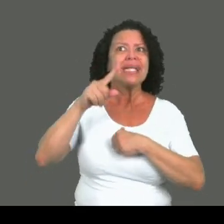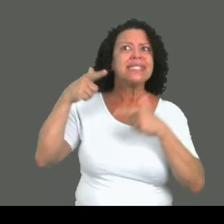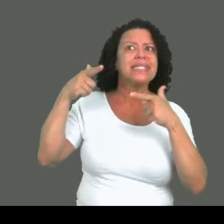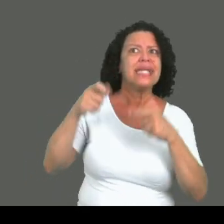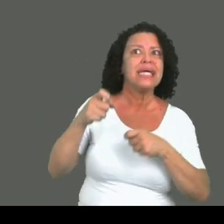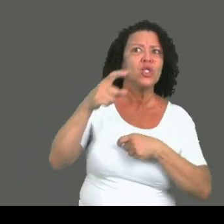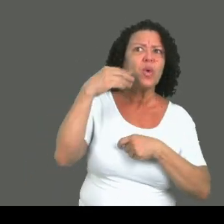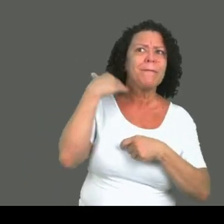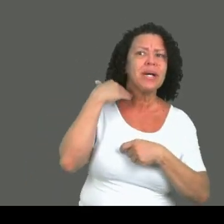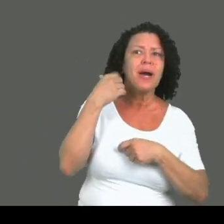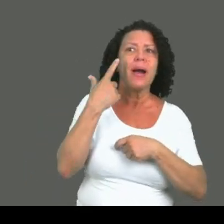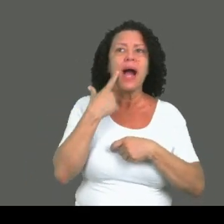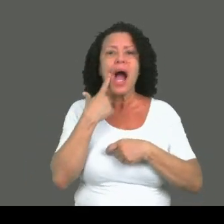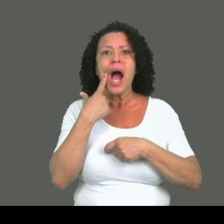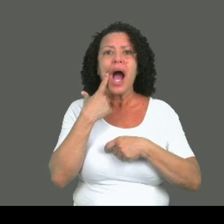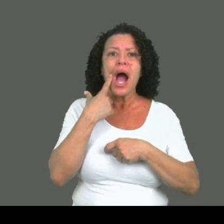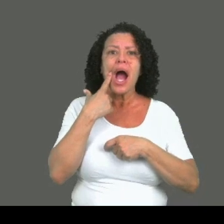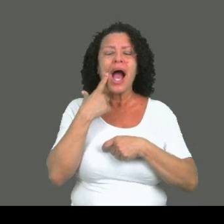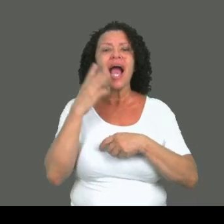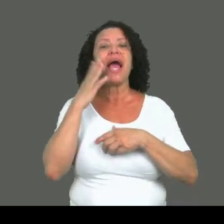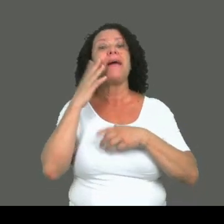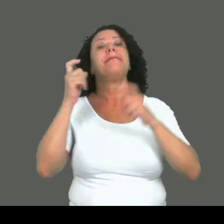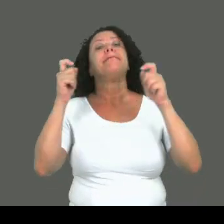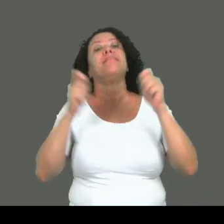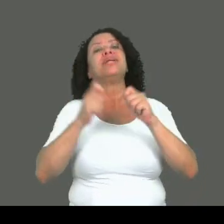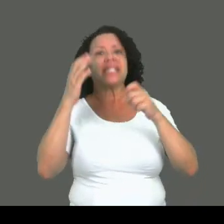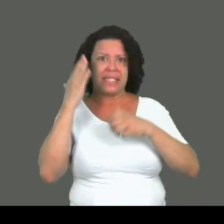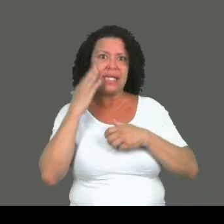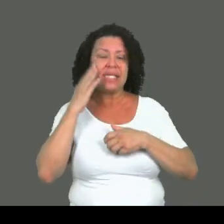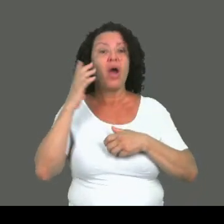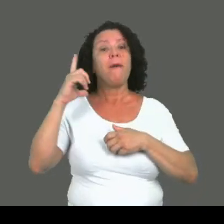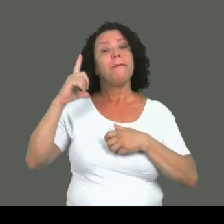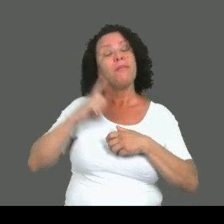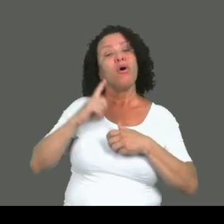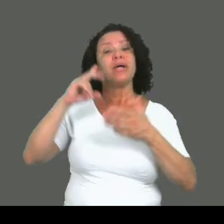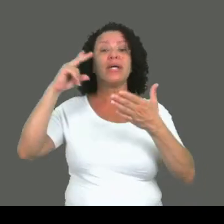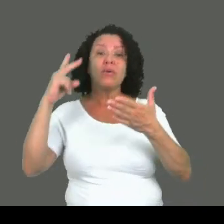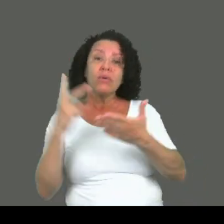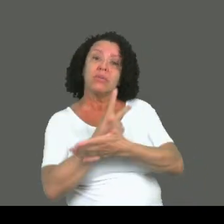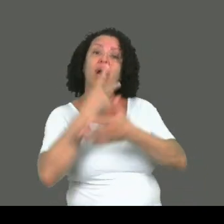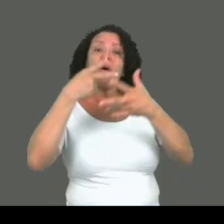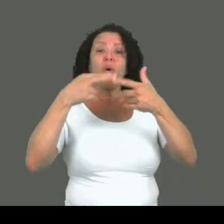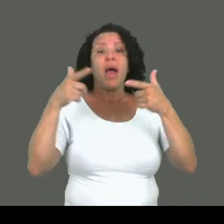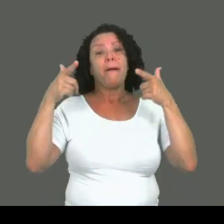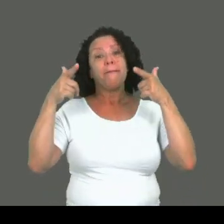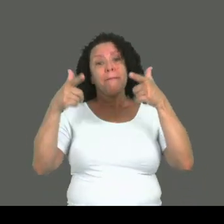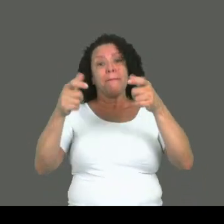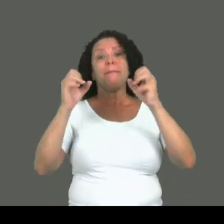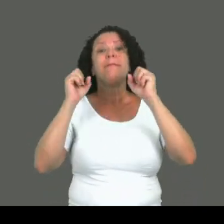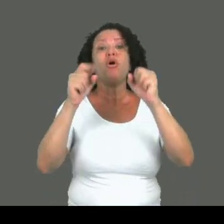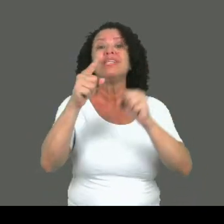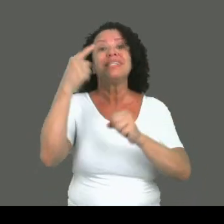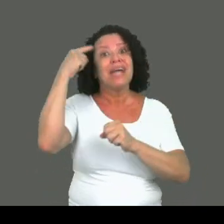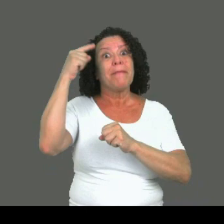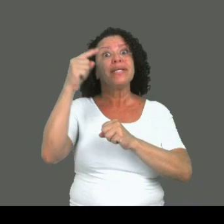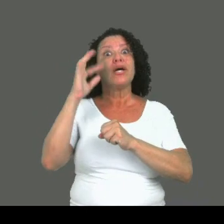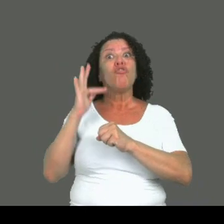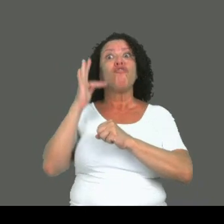banco, mas a possibilidade de que alguém possa assaltá-lo, ou que você possa um